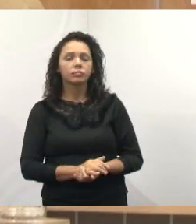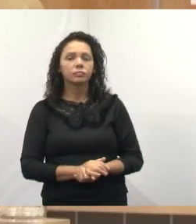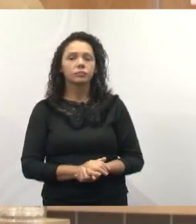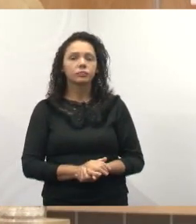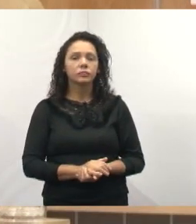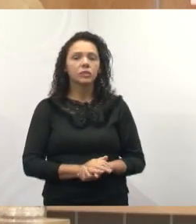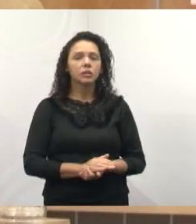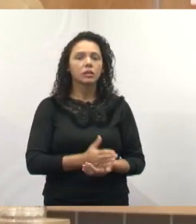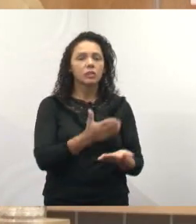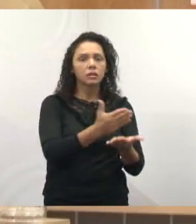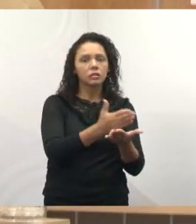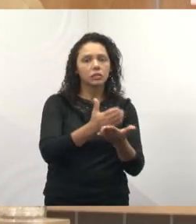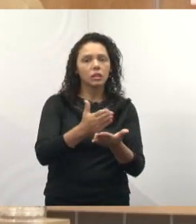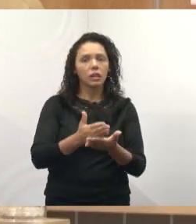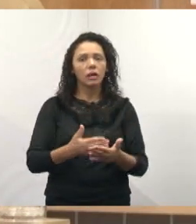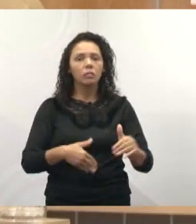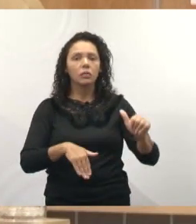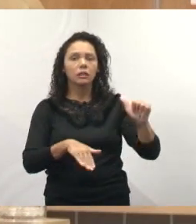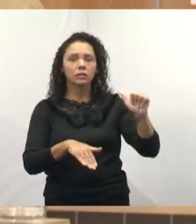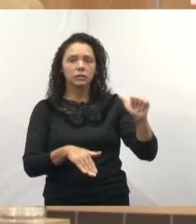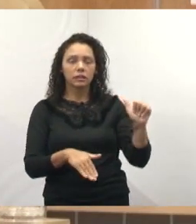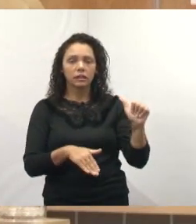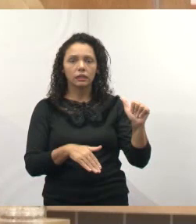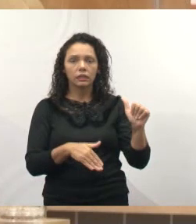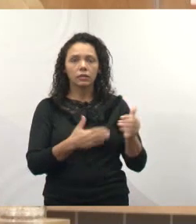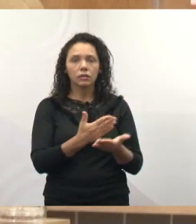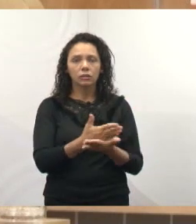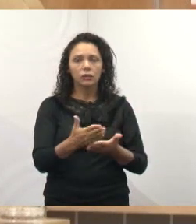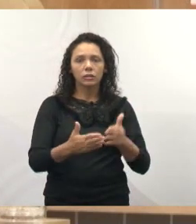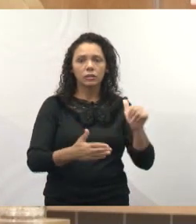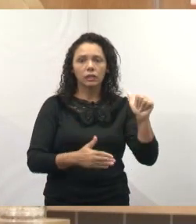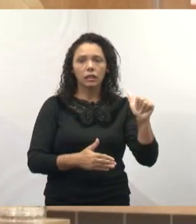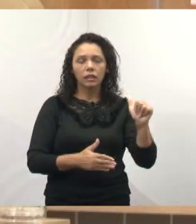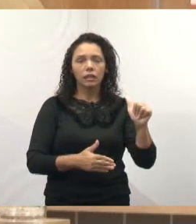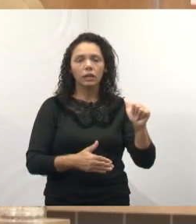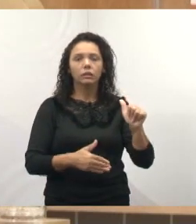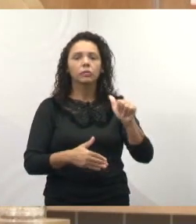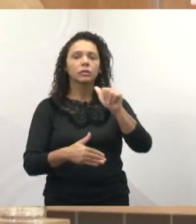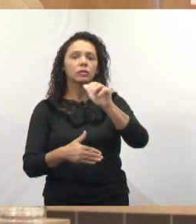A, que é altamente efetiva,